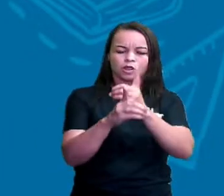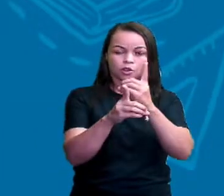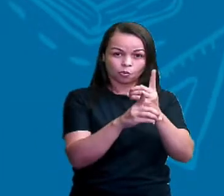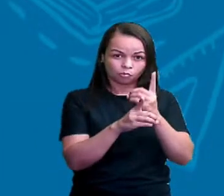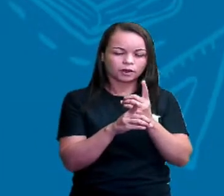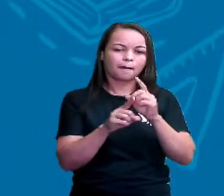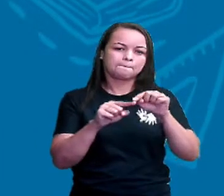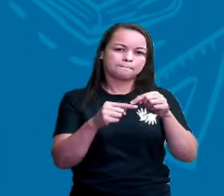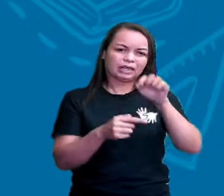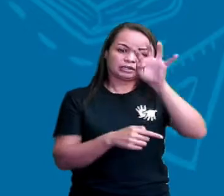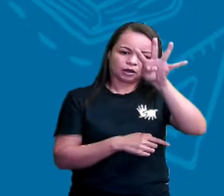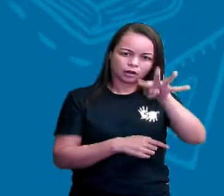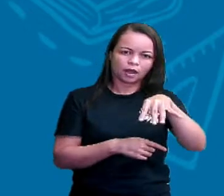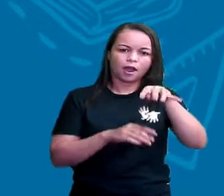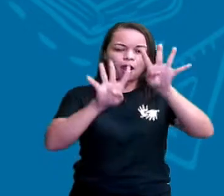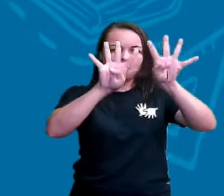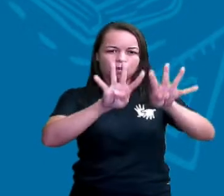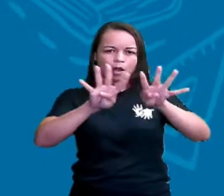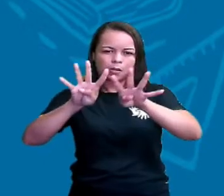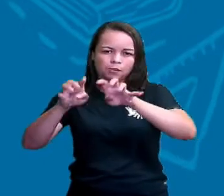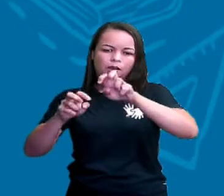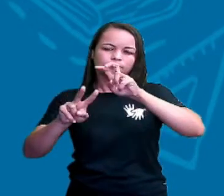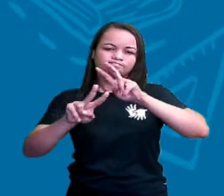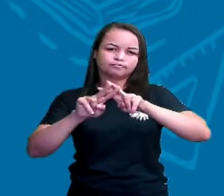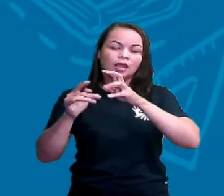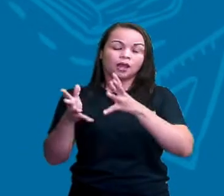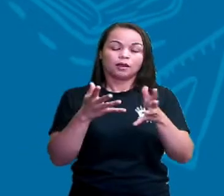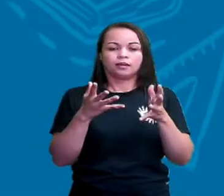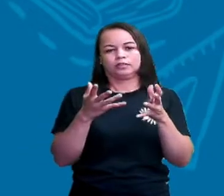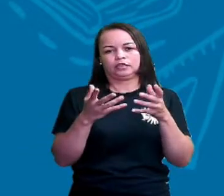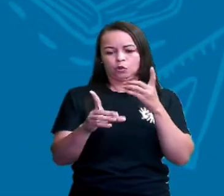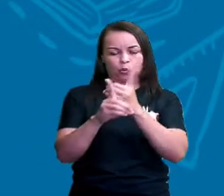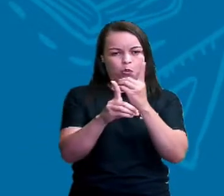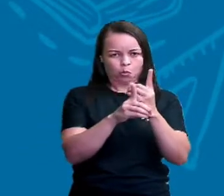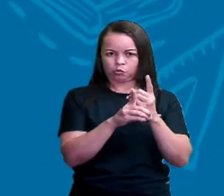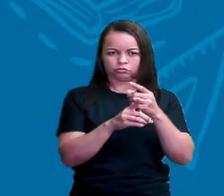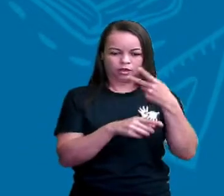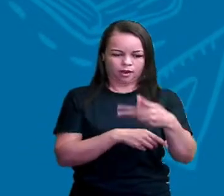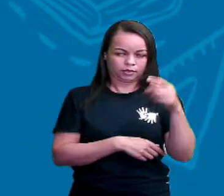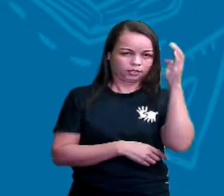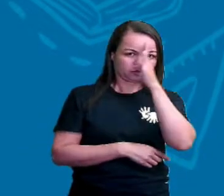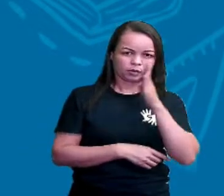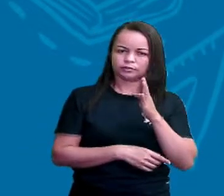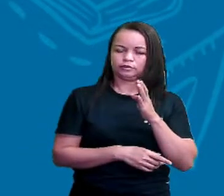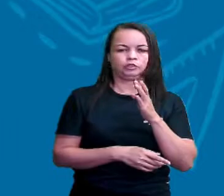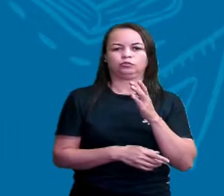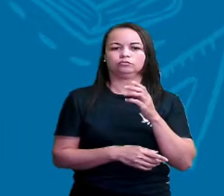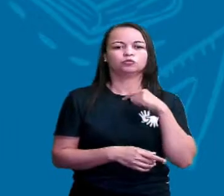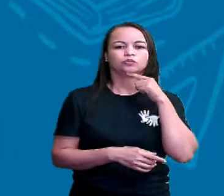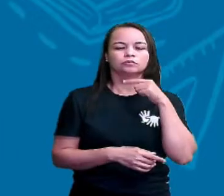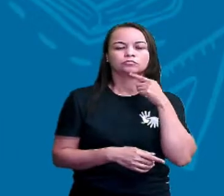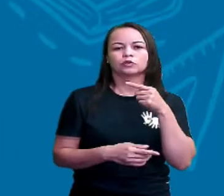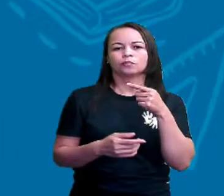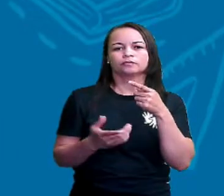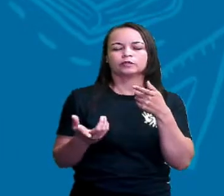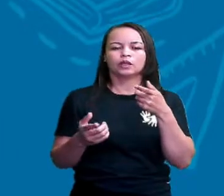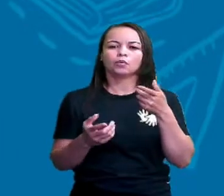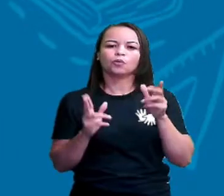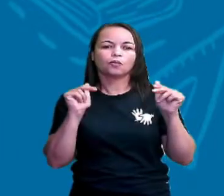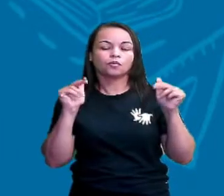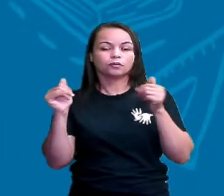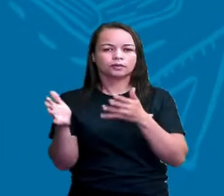nas florestas do nosso Brasil, nós não vamos encontrar nem a girafa, nem o elefante, tá certo? Porque são animais que